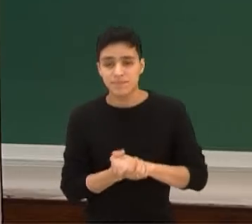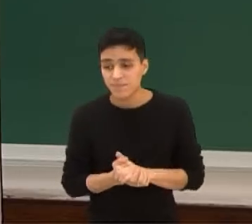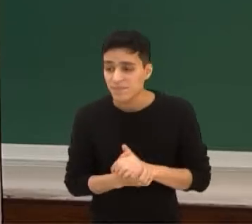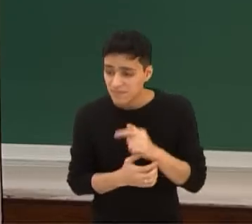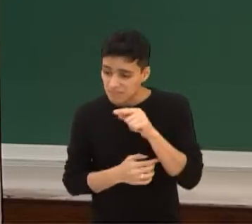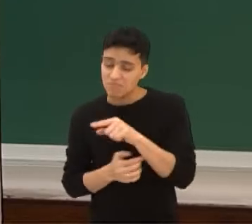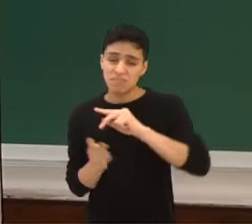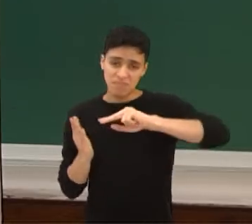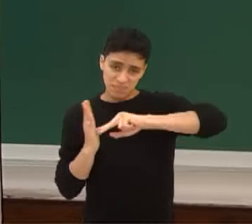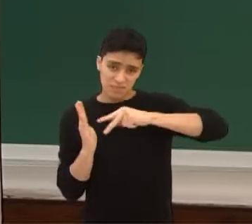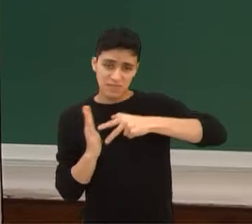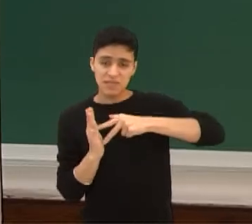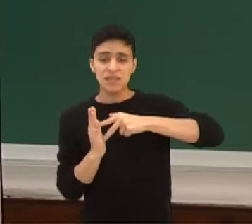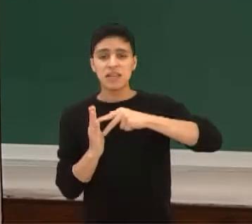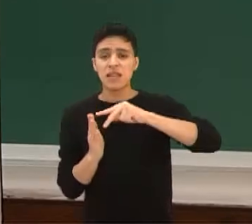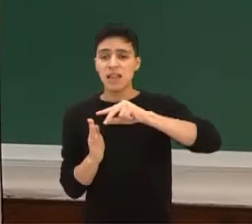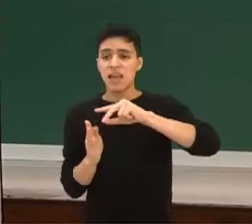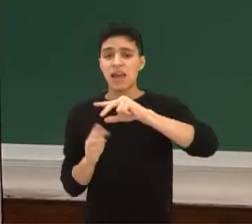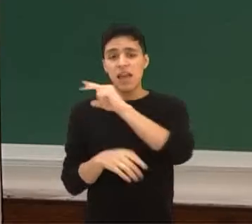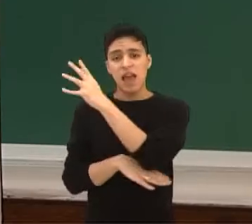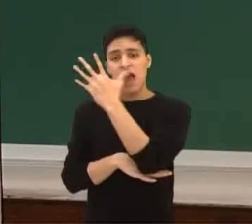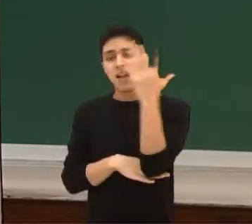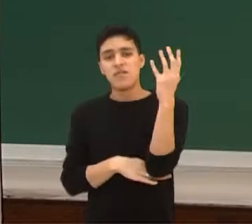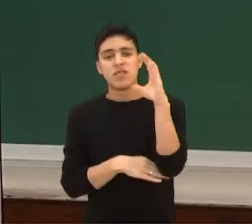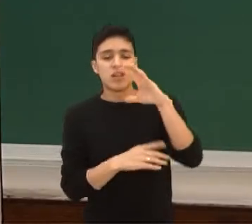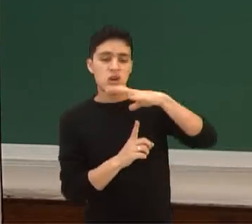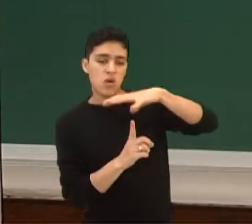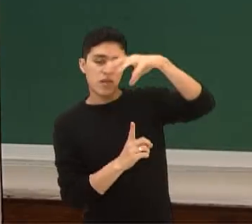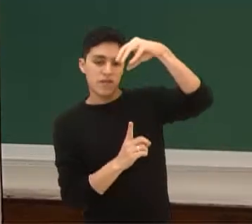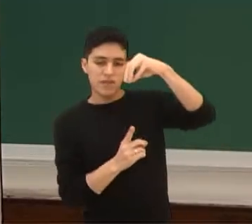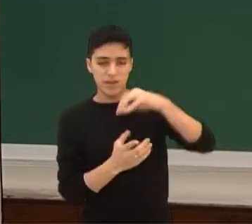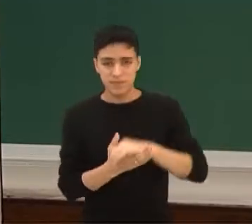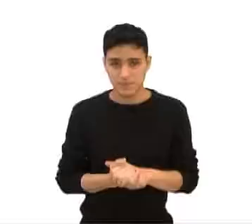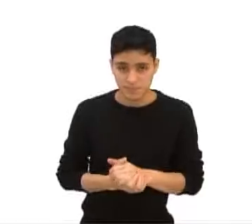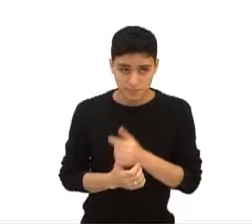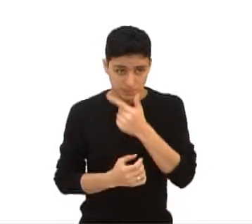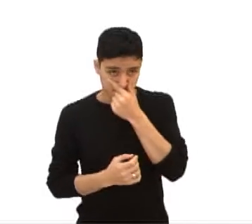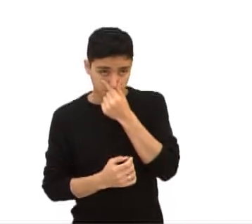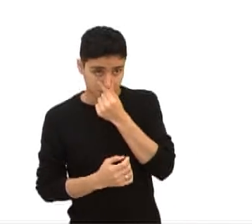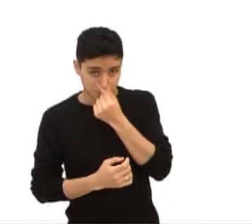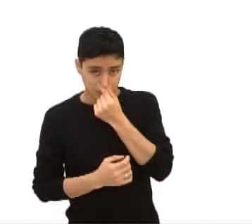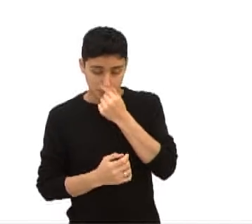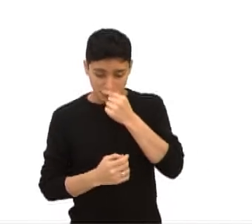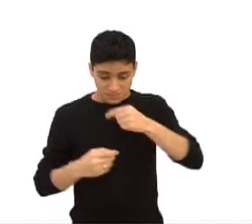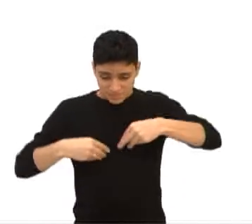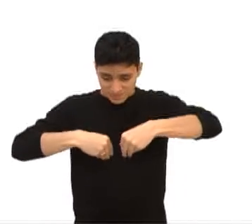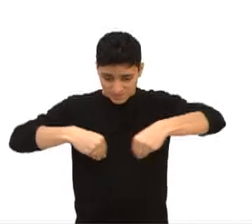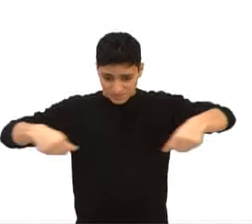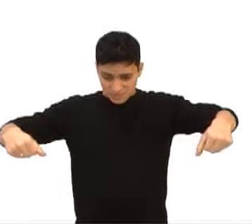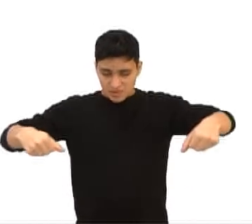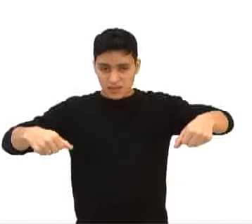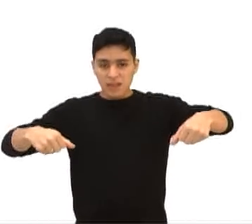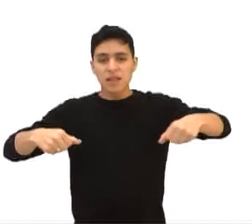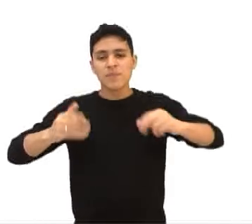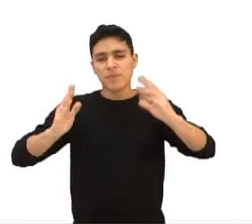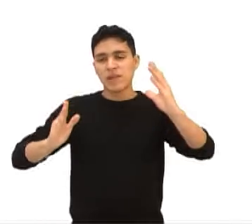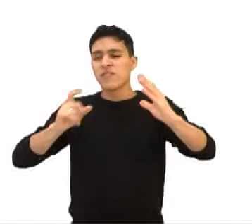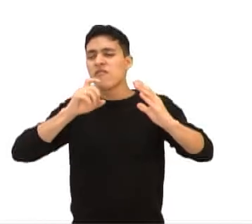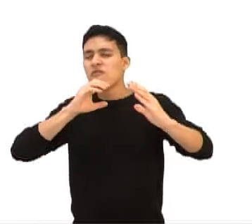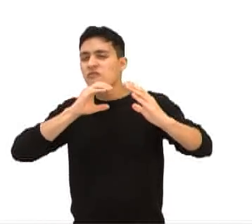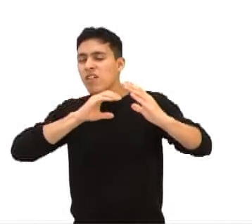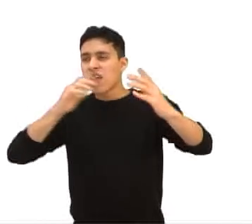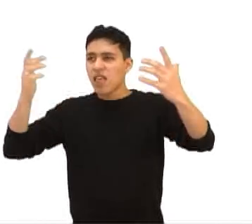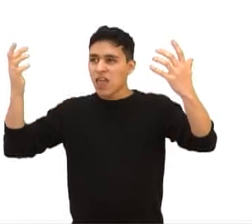um exemplo de árvore conífera, tá ok? Seguindo aqui, ó, o solo descongela por completo no verão, permitindo